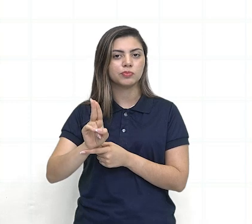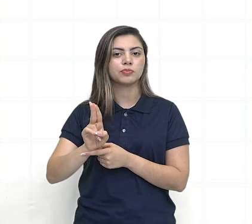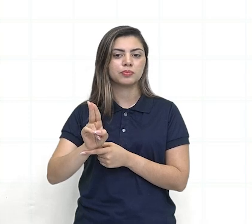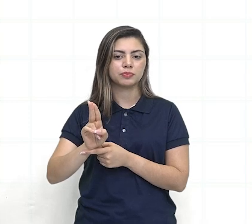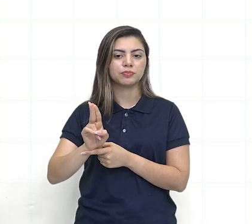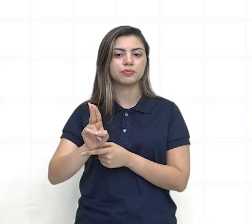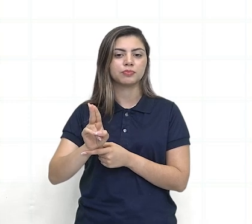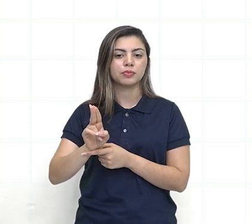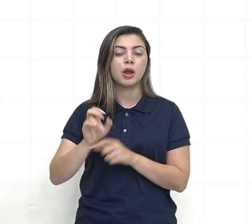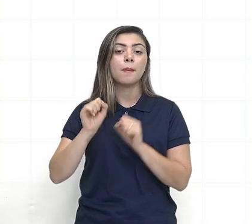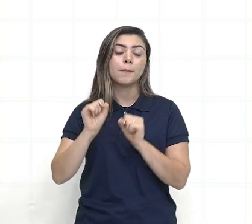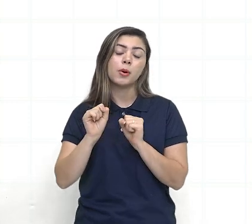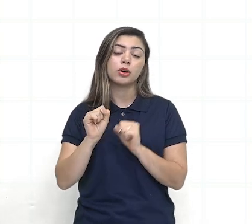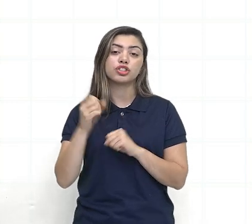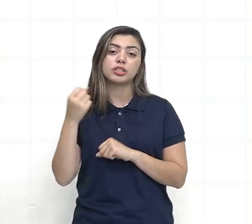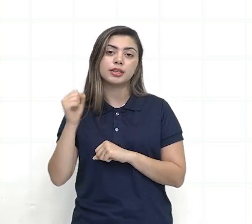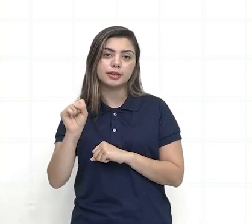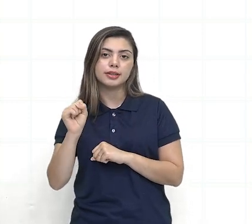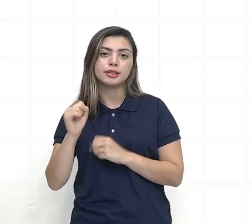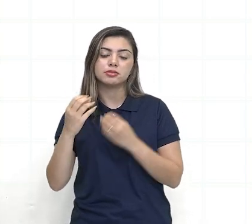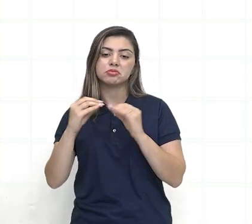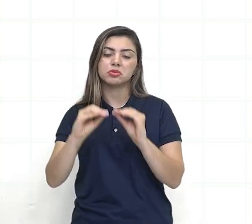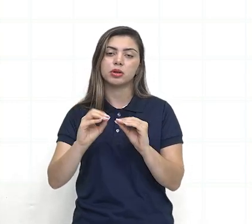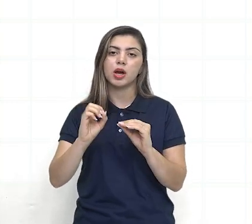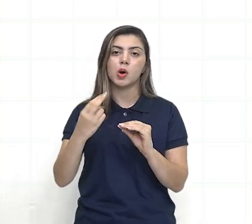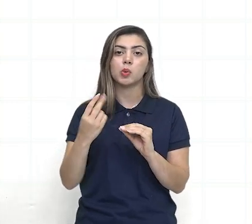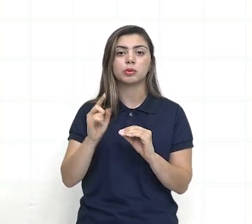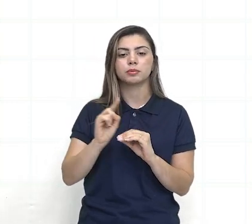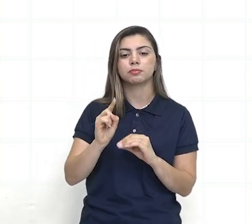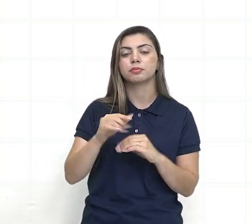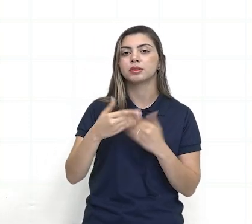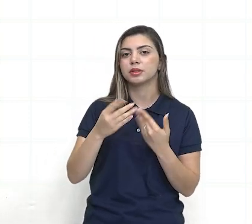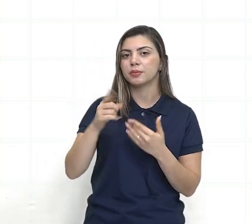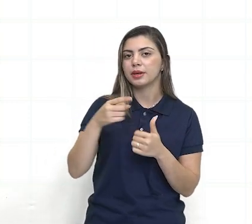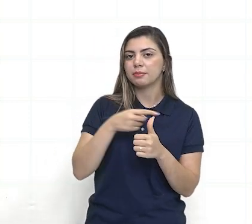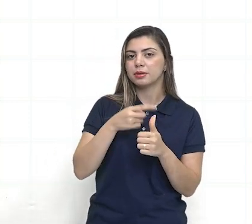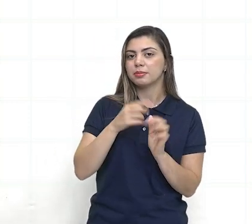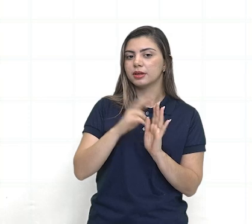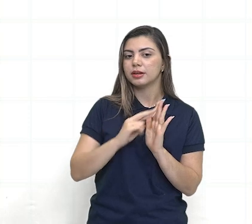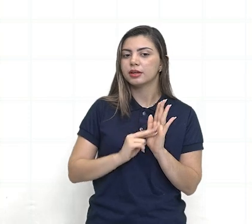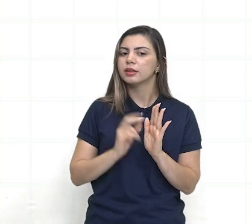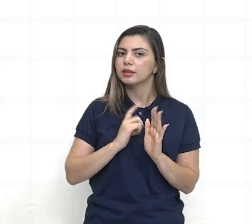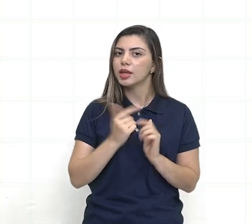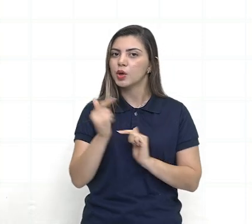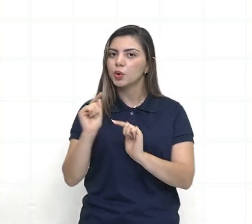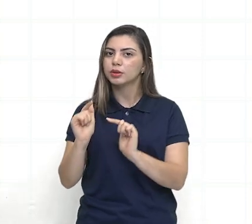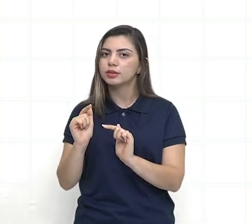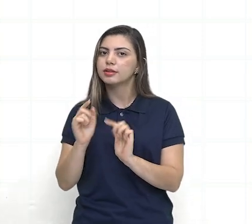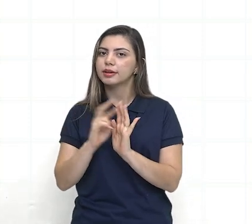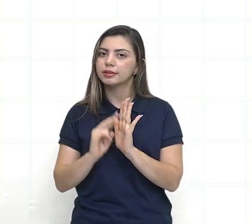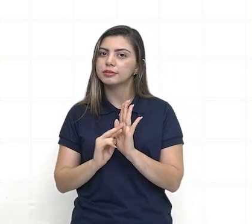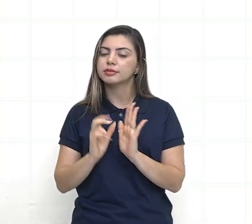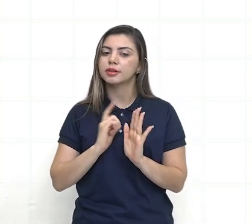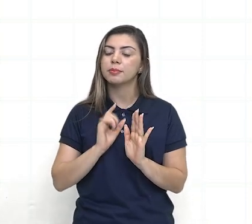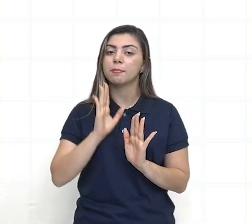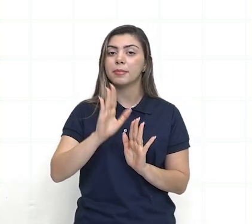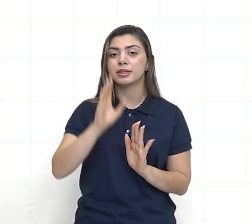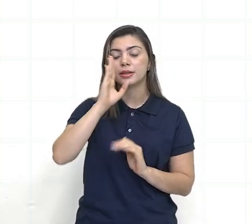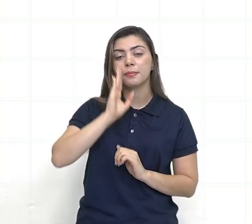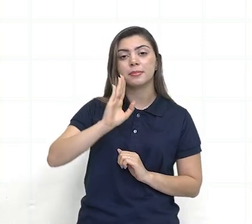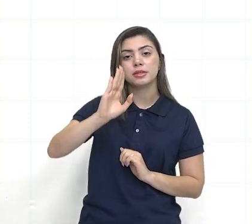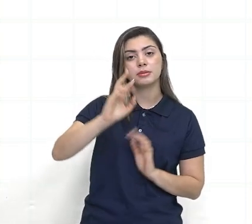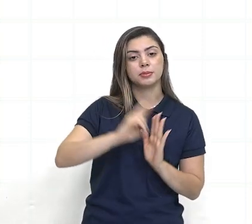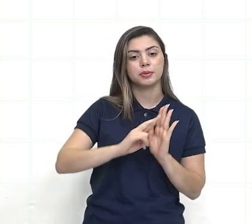terminou em U, seguido ou não de S. Essa é a primeira regra. Temos outras, professora? Sim, temos. Mas essas são